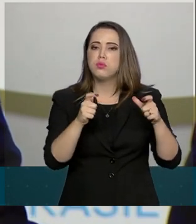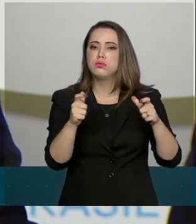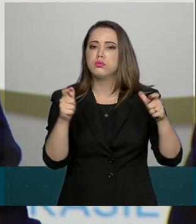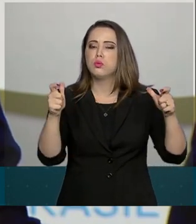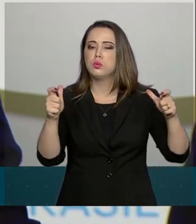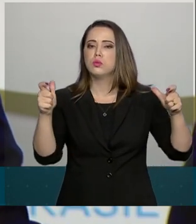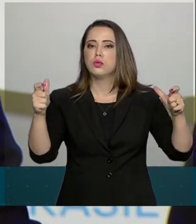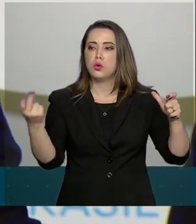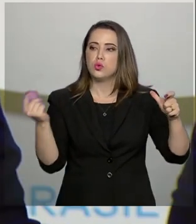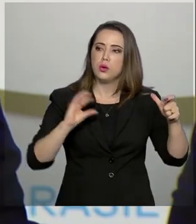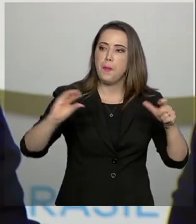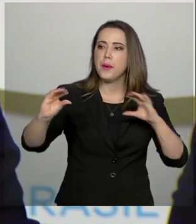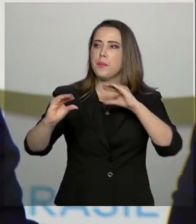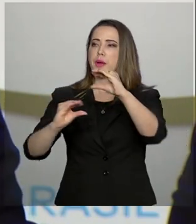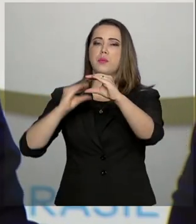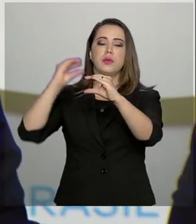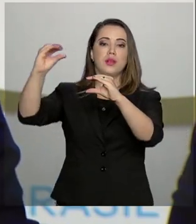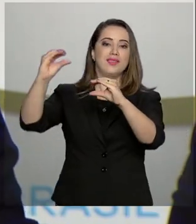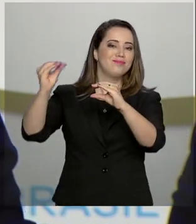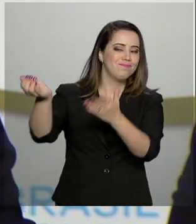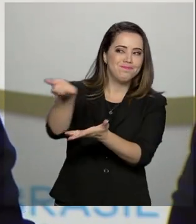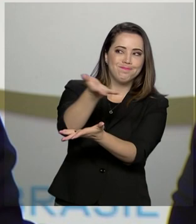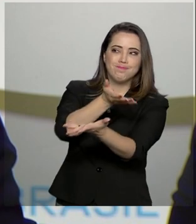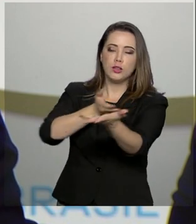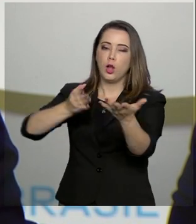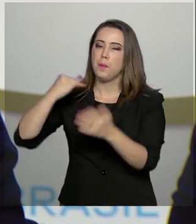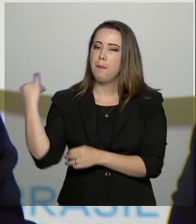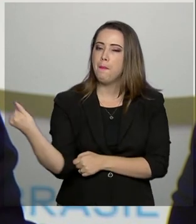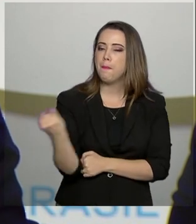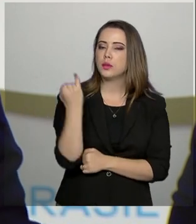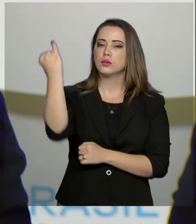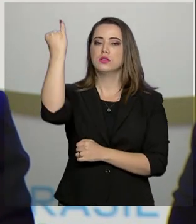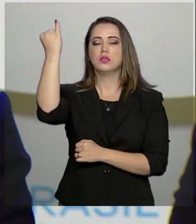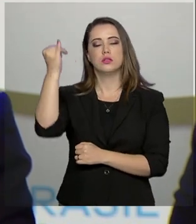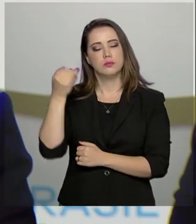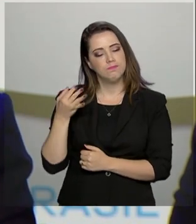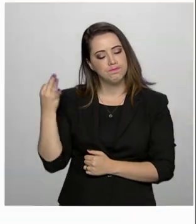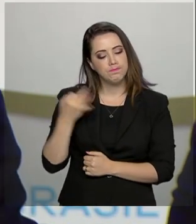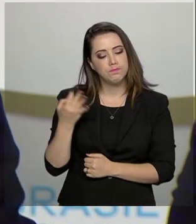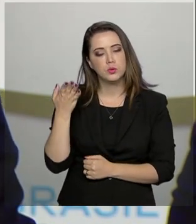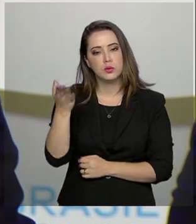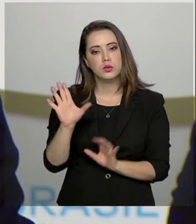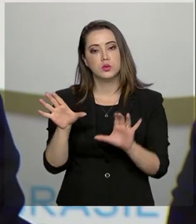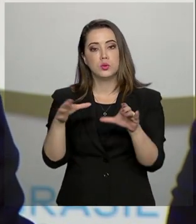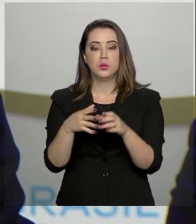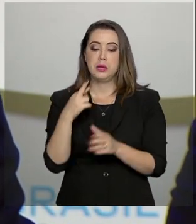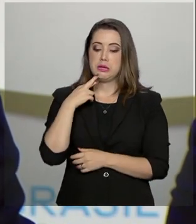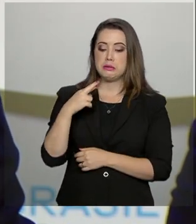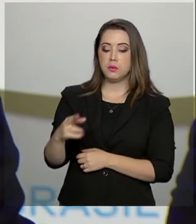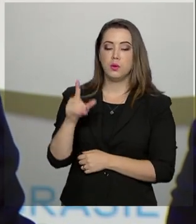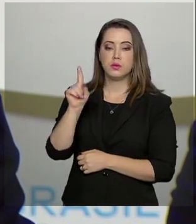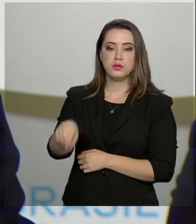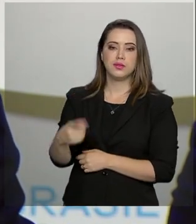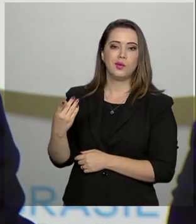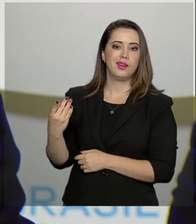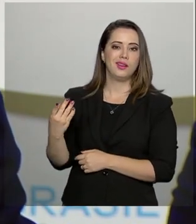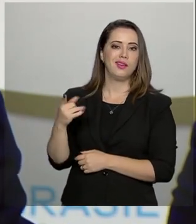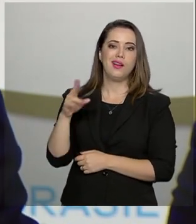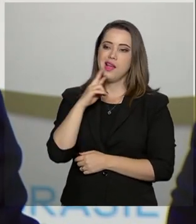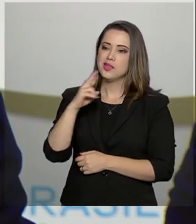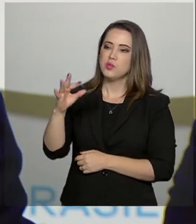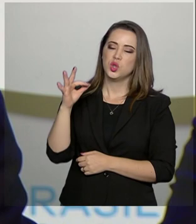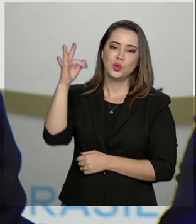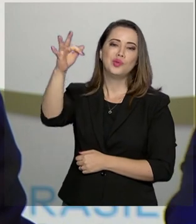chegar e isso aí é um círculo virtuoso que vai haver nesse setor. O resultado é que é o protagonista.